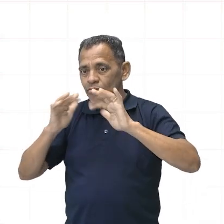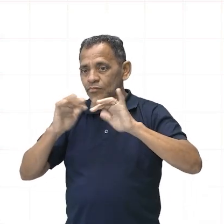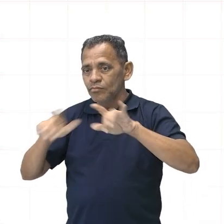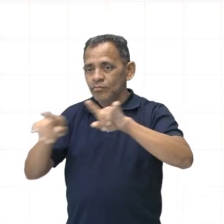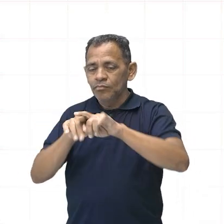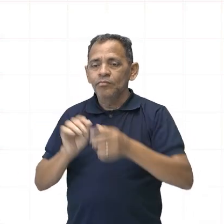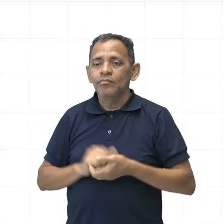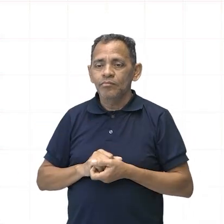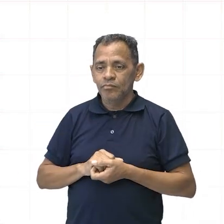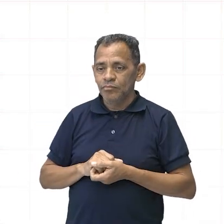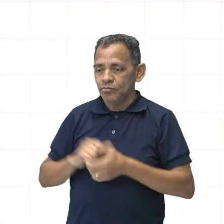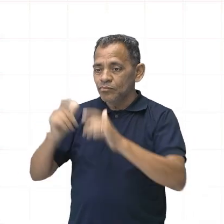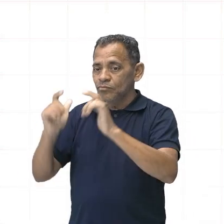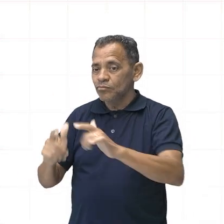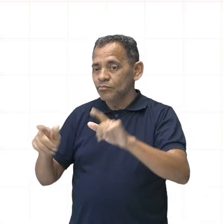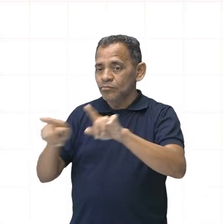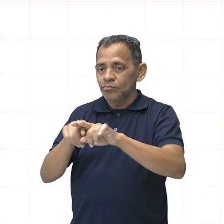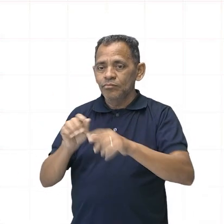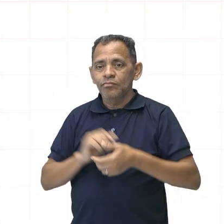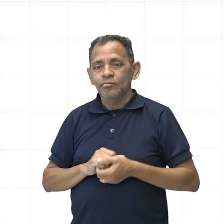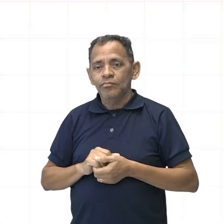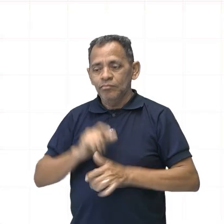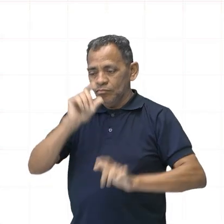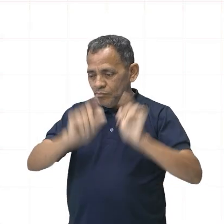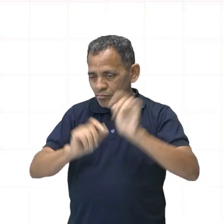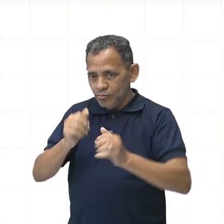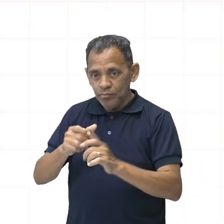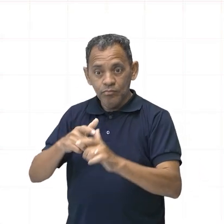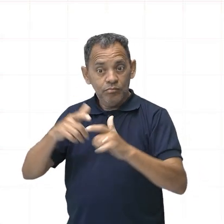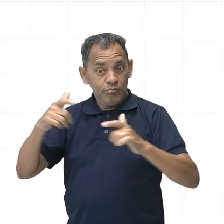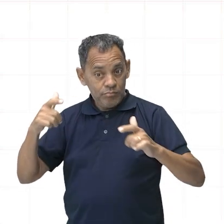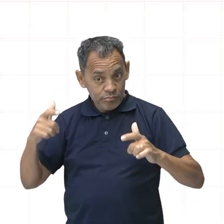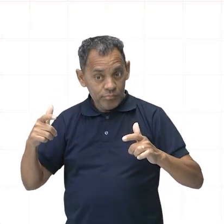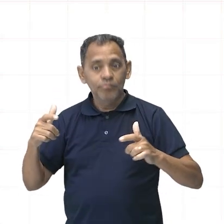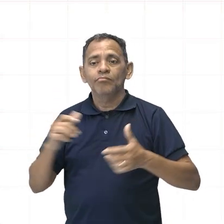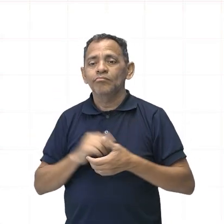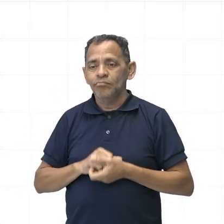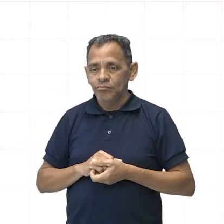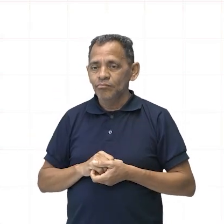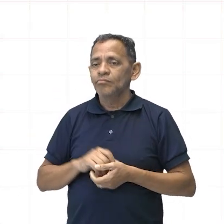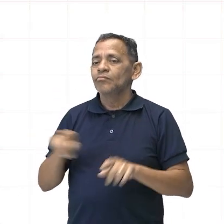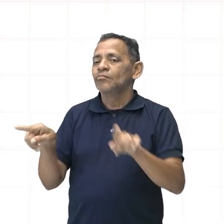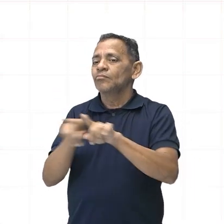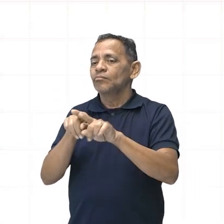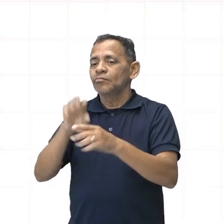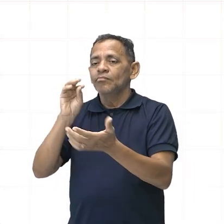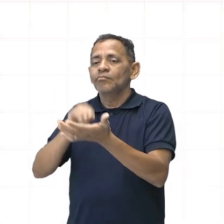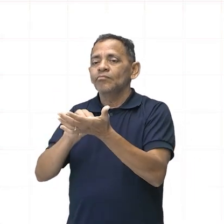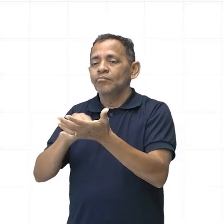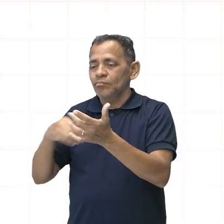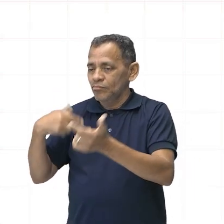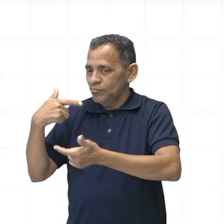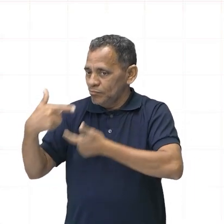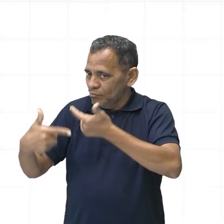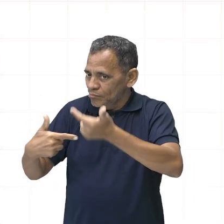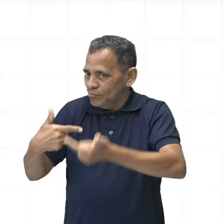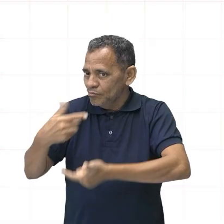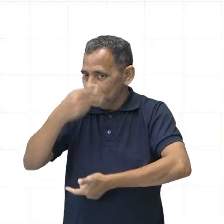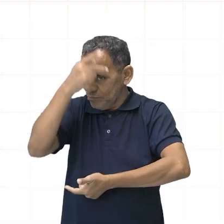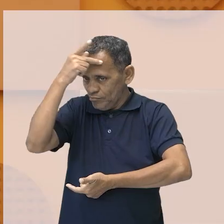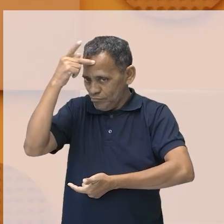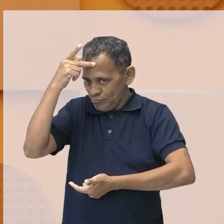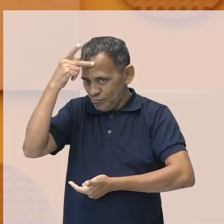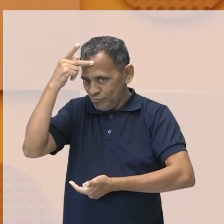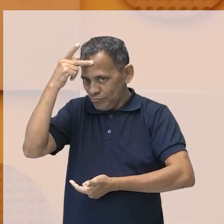fatores humanos, né? Como a superpopulação e também a falta de mão de obra qualificada, tá